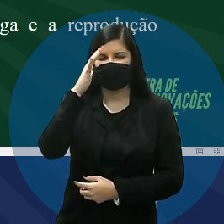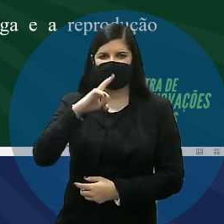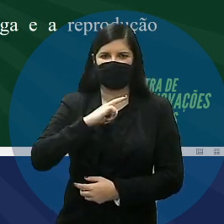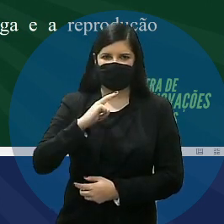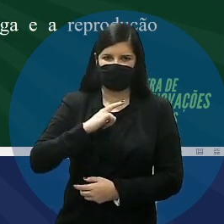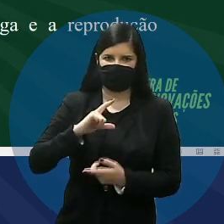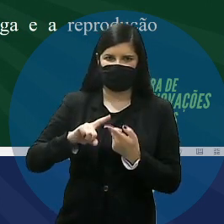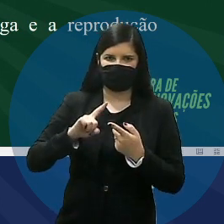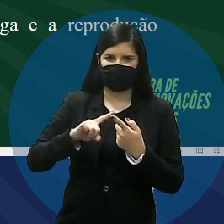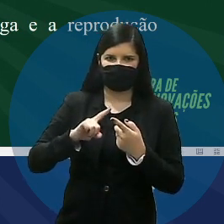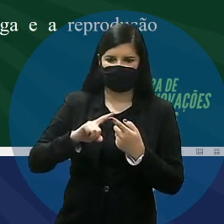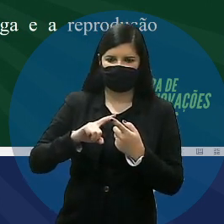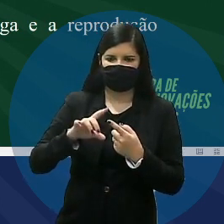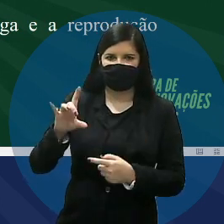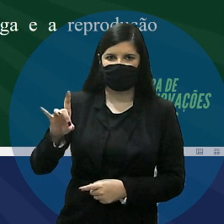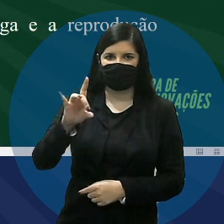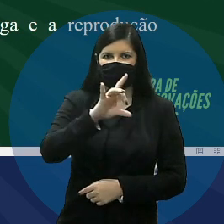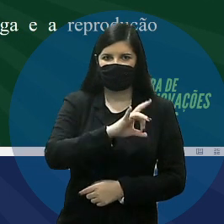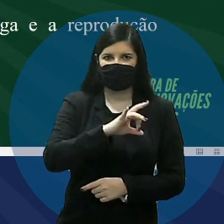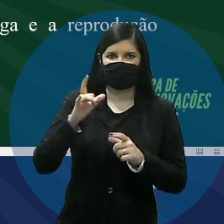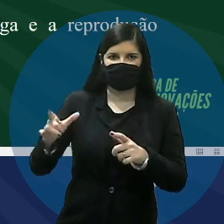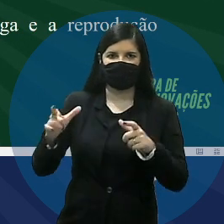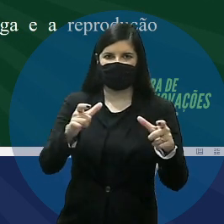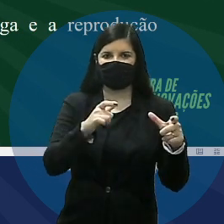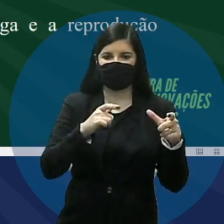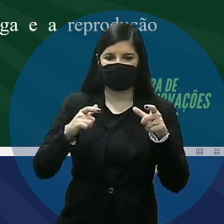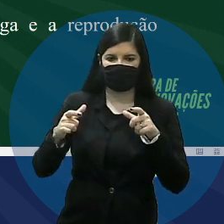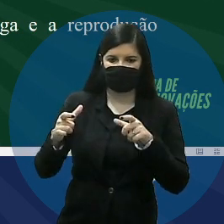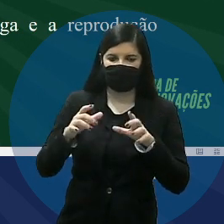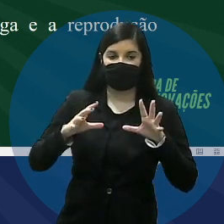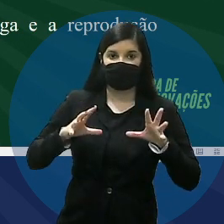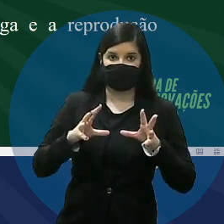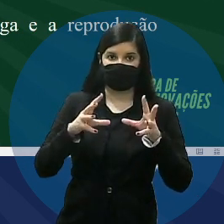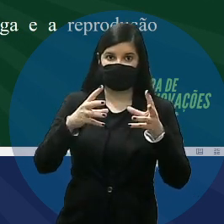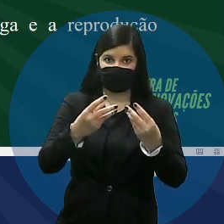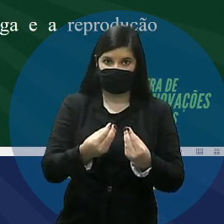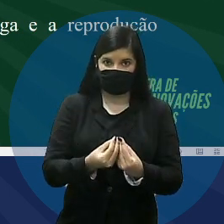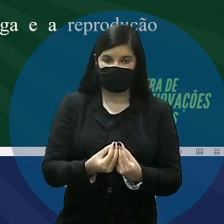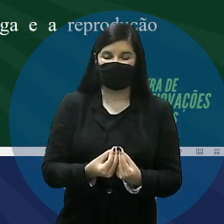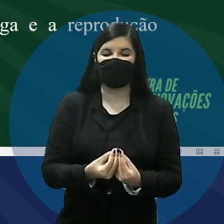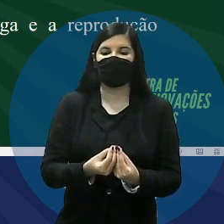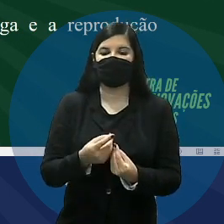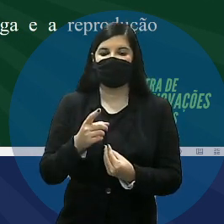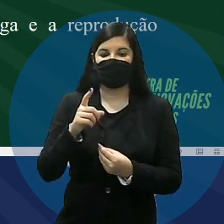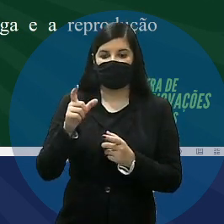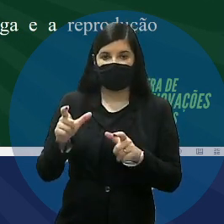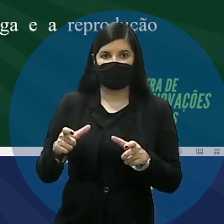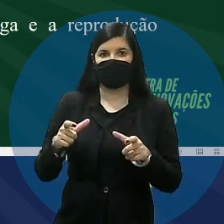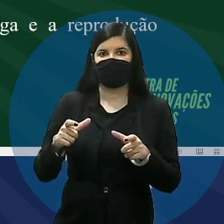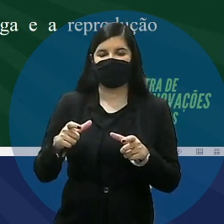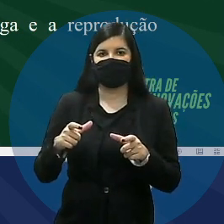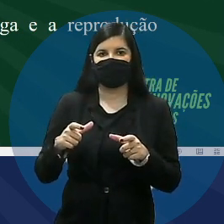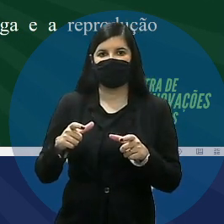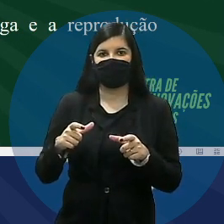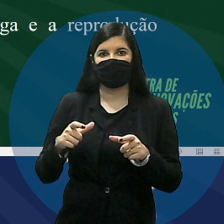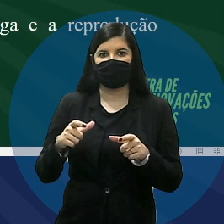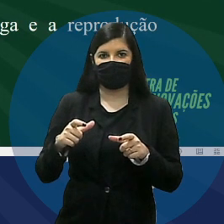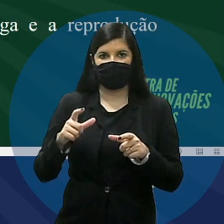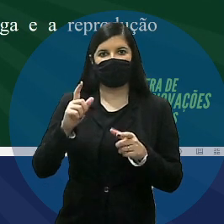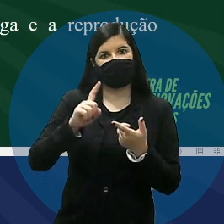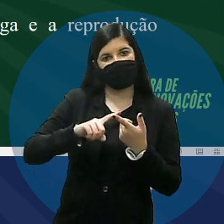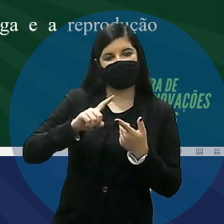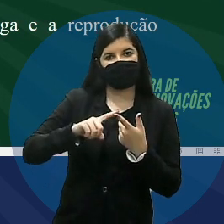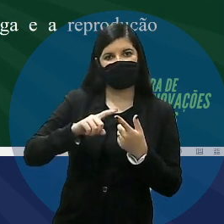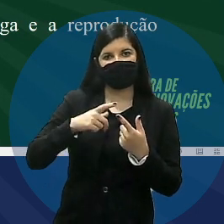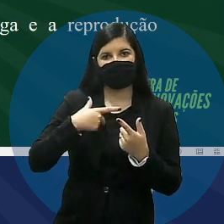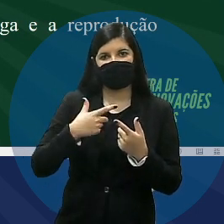também em cada localidade uma totalidade, só que essa totalidade ela é local e que ela